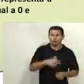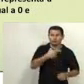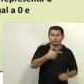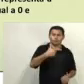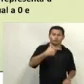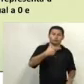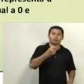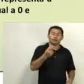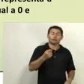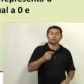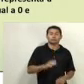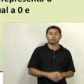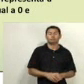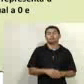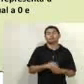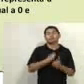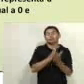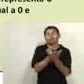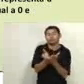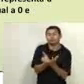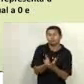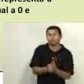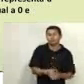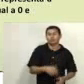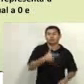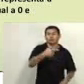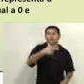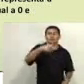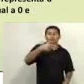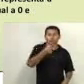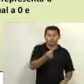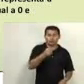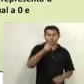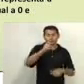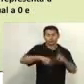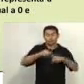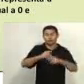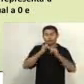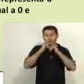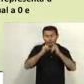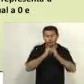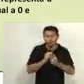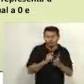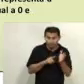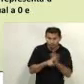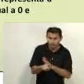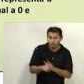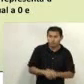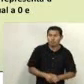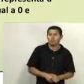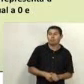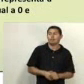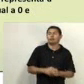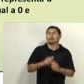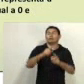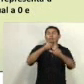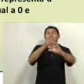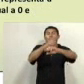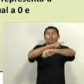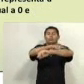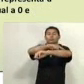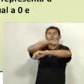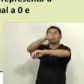200 unidades e desvio padrão 20 unidades. Esses dados foram dados no enunciado. O gráfico a